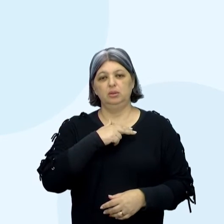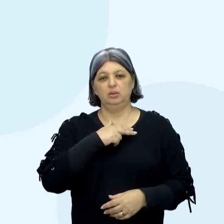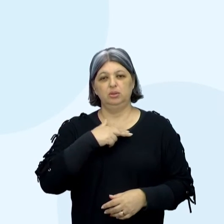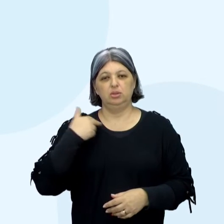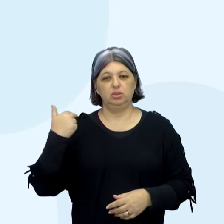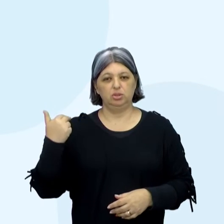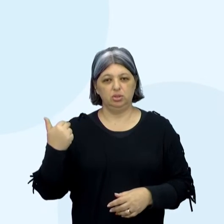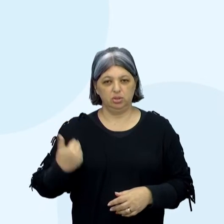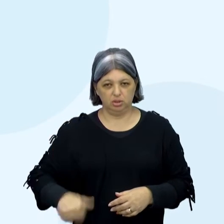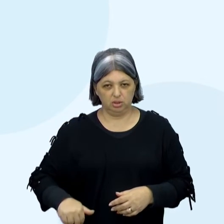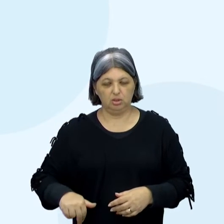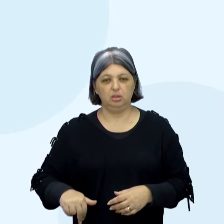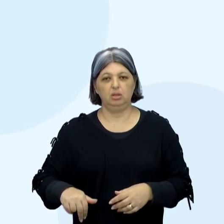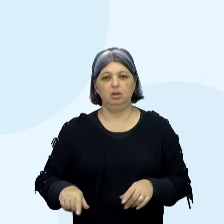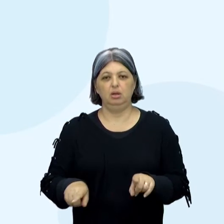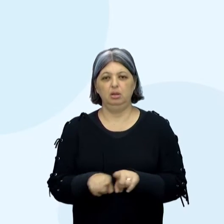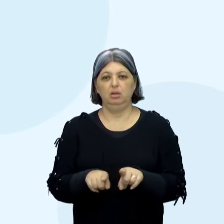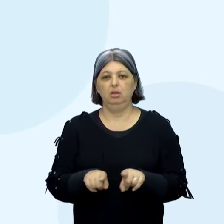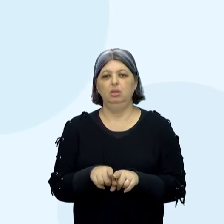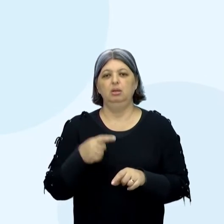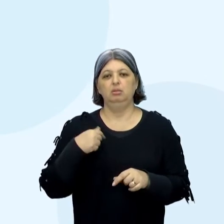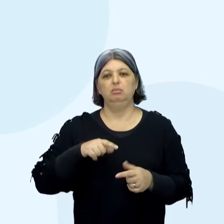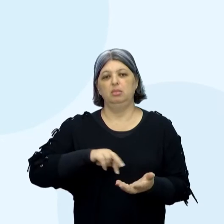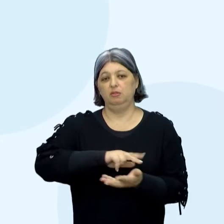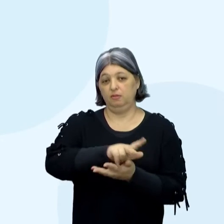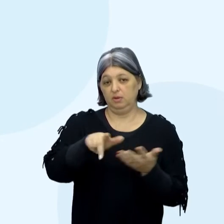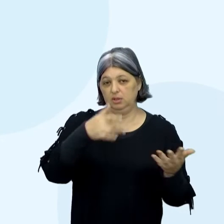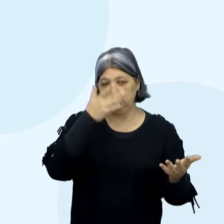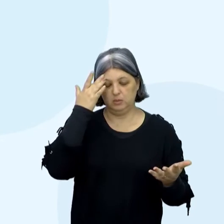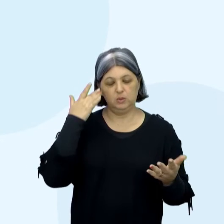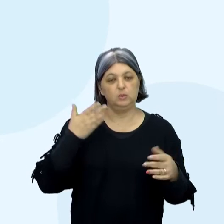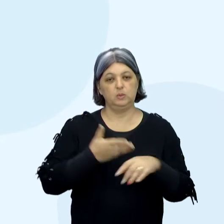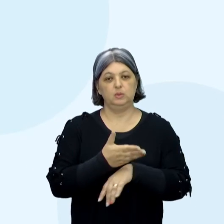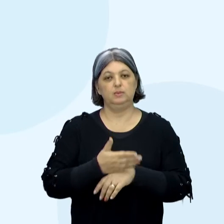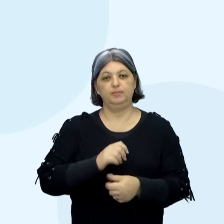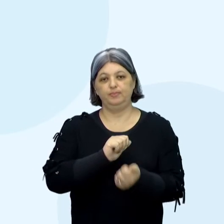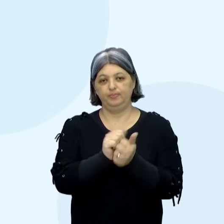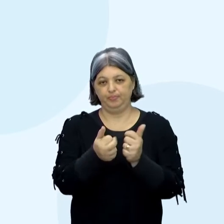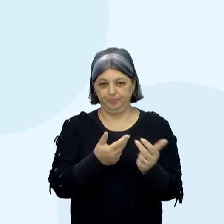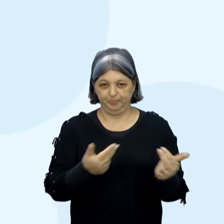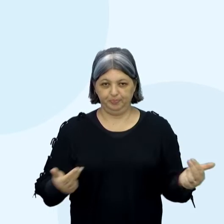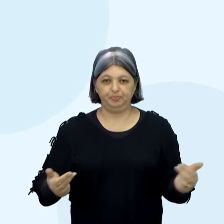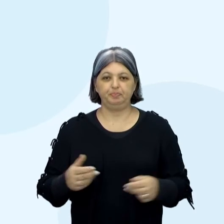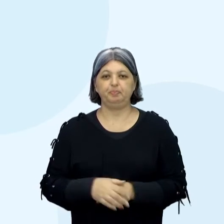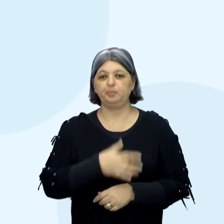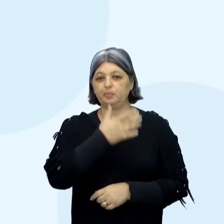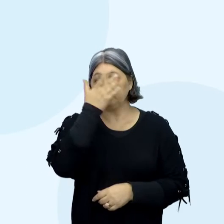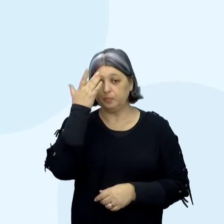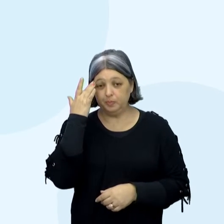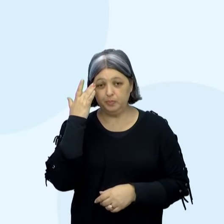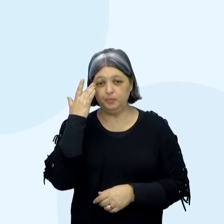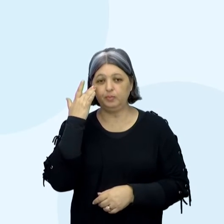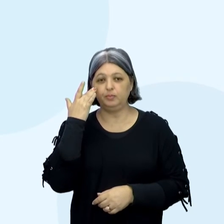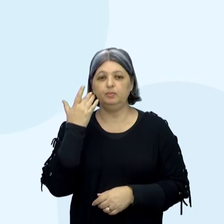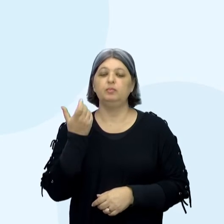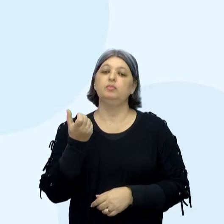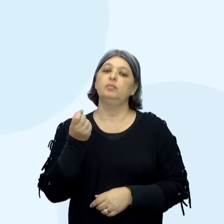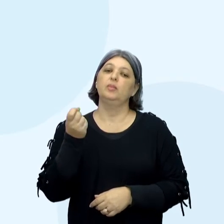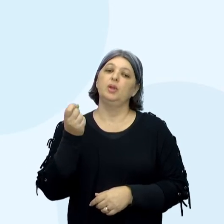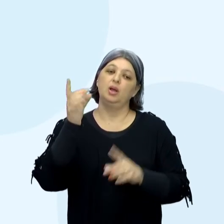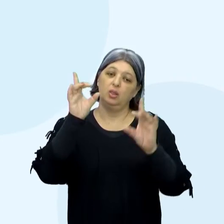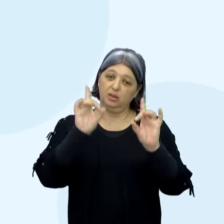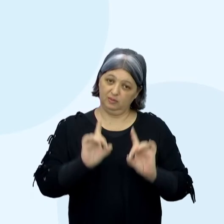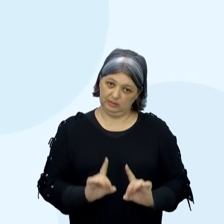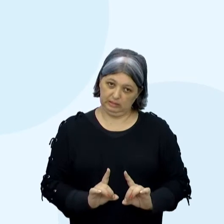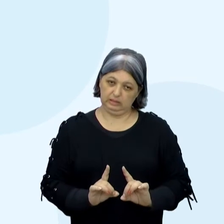eventos do mundo do esporte, reunindo diversos atletas, dentre eles pessoas sem ou com